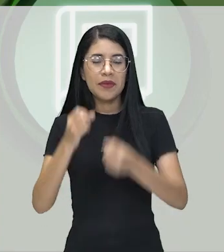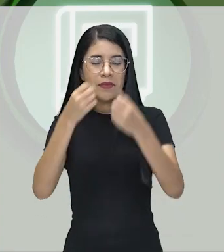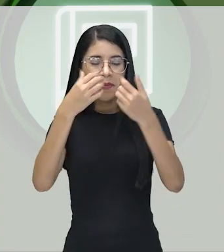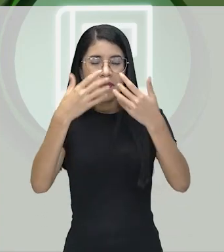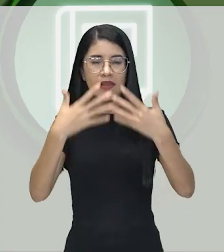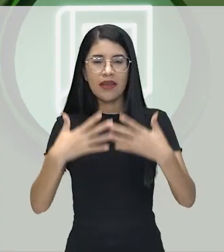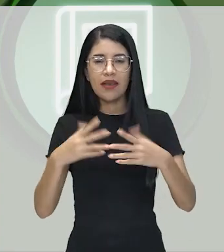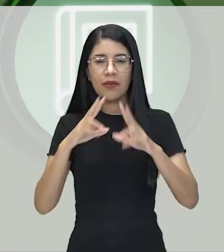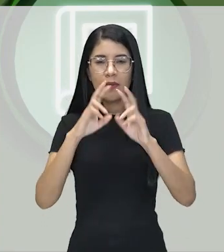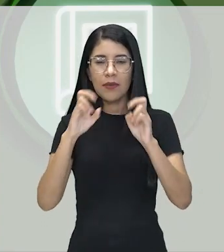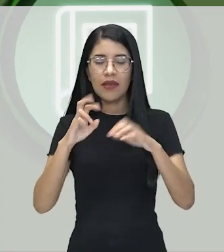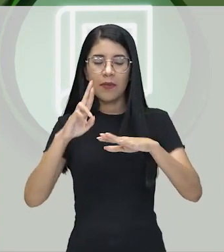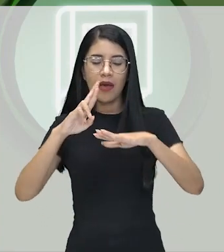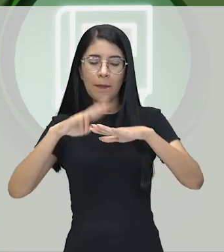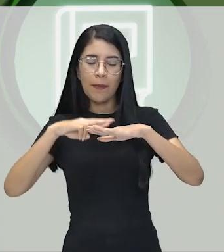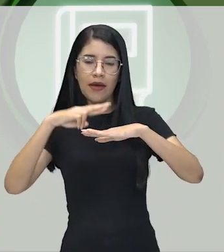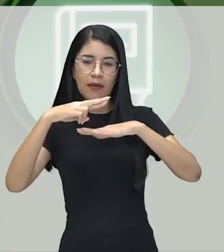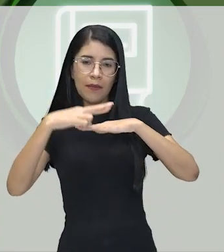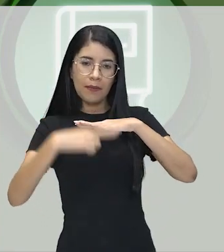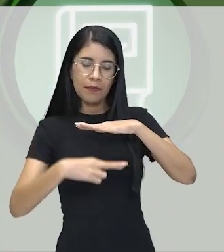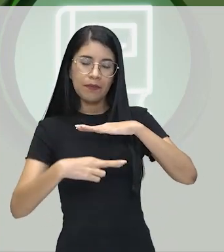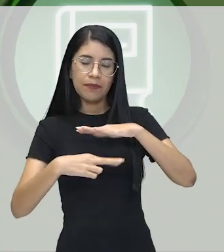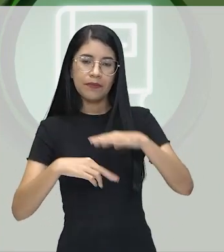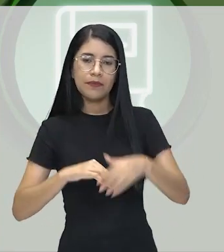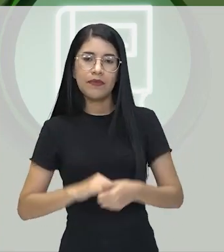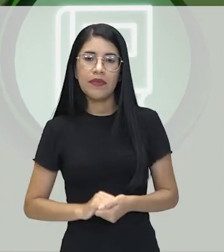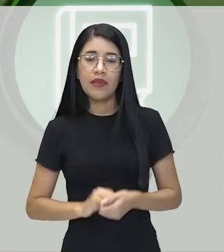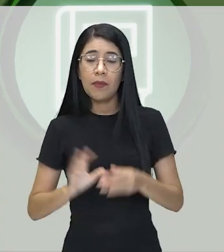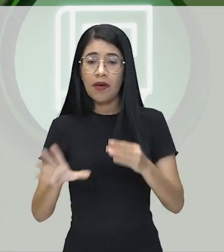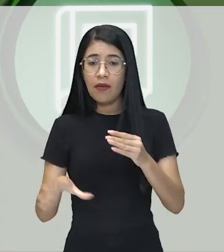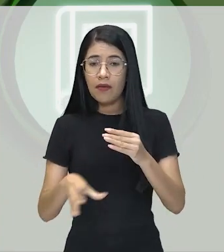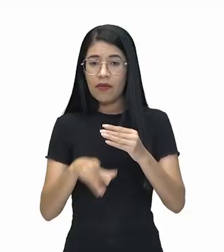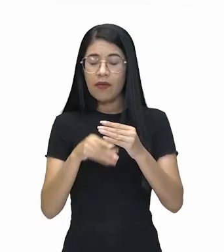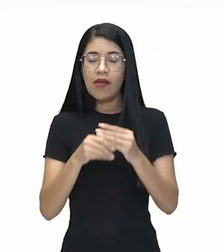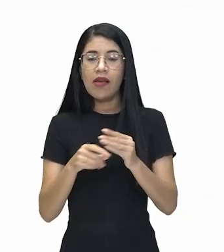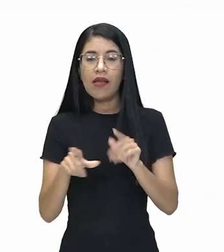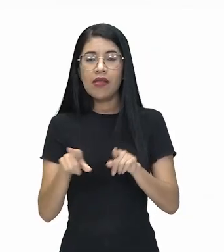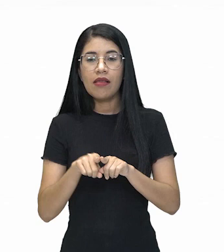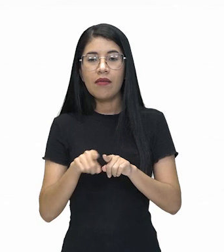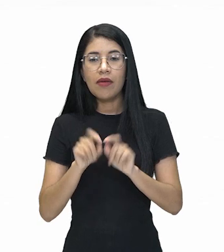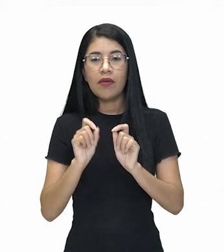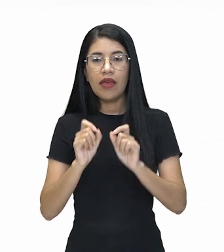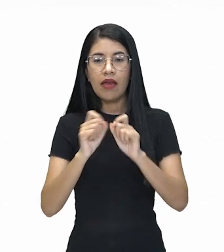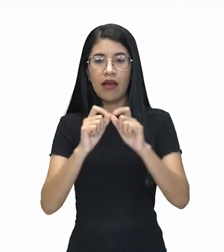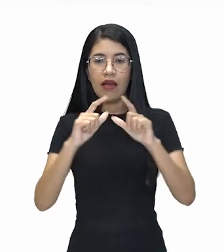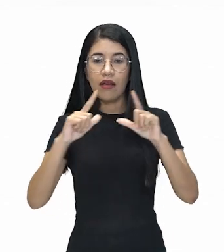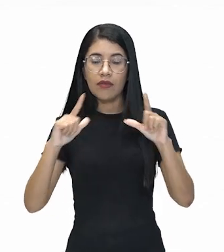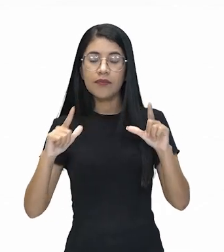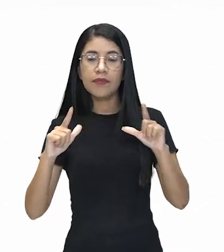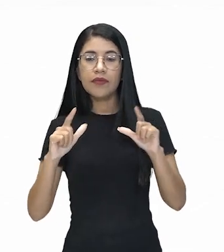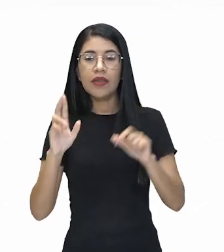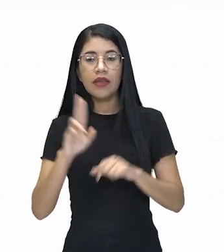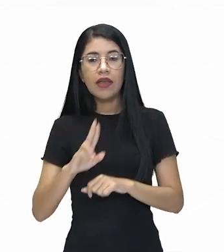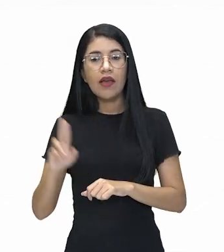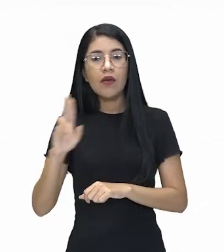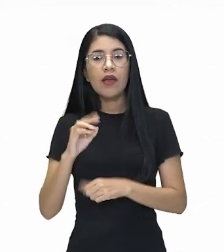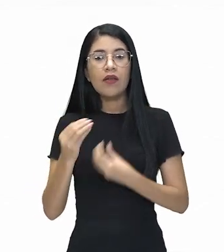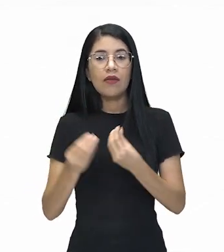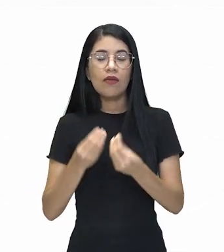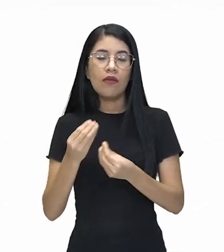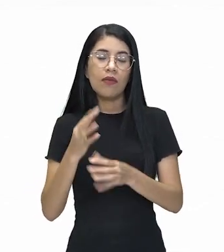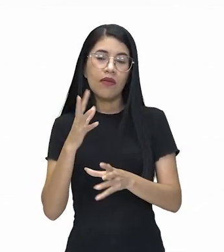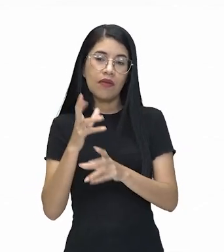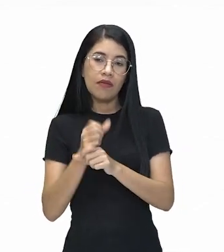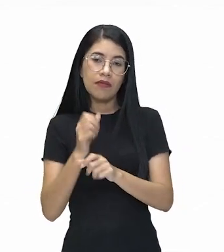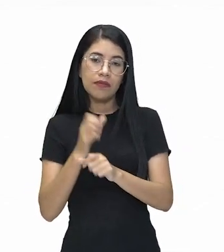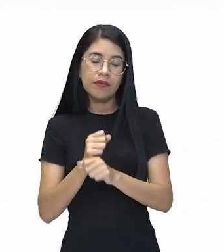sobre a refração, tá? E aí, para complementar, nós temos aqui, ó, a equação que vai retratar a refração, tá,